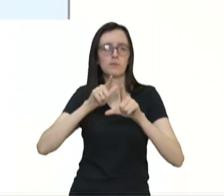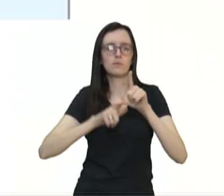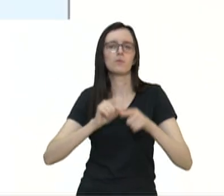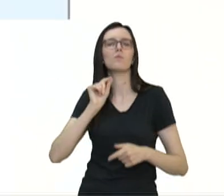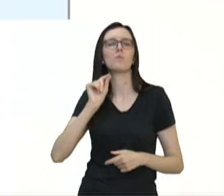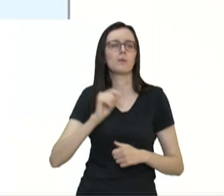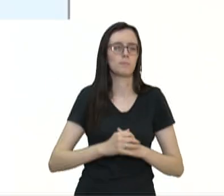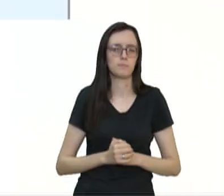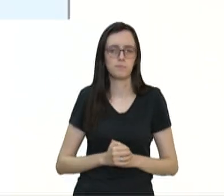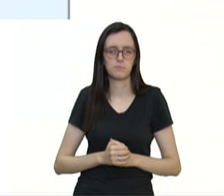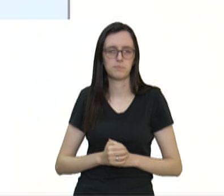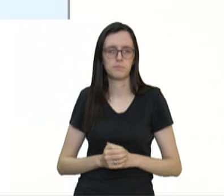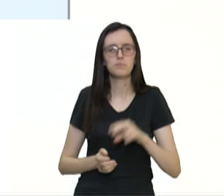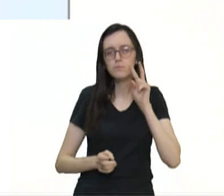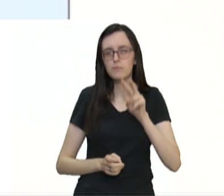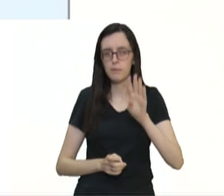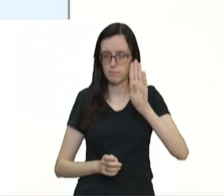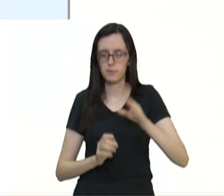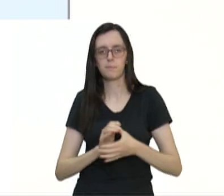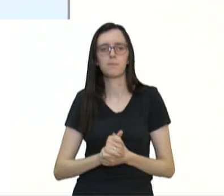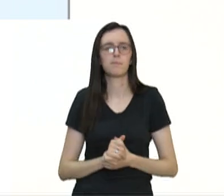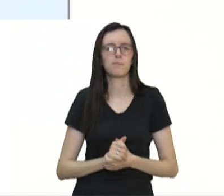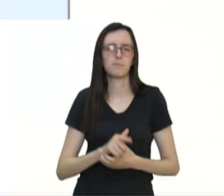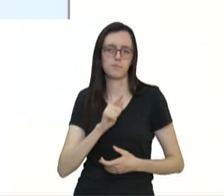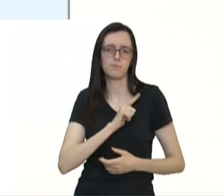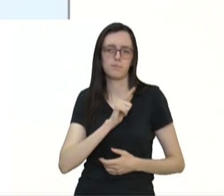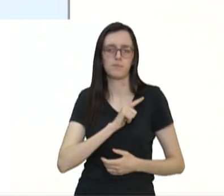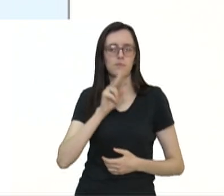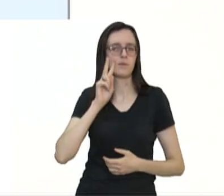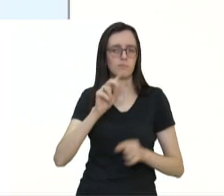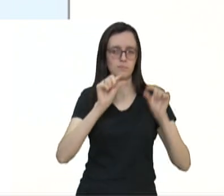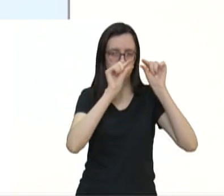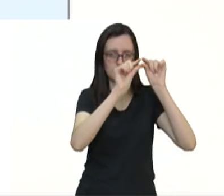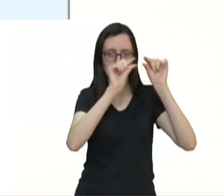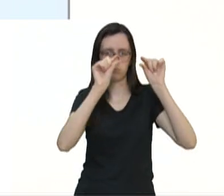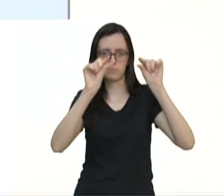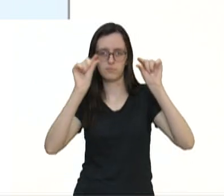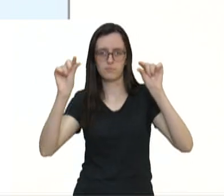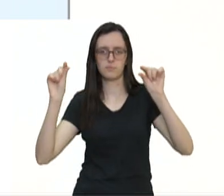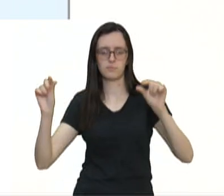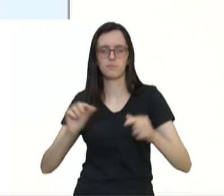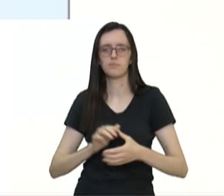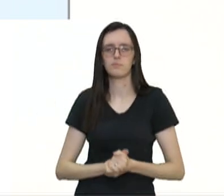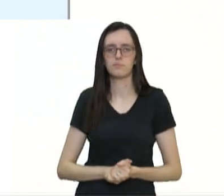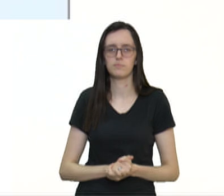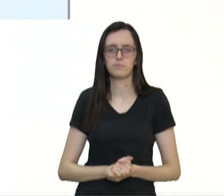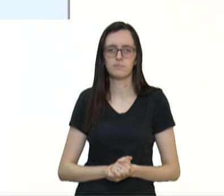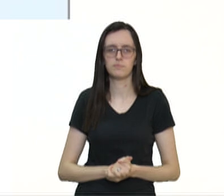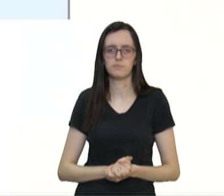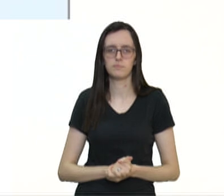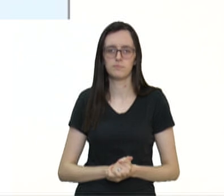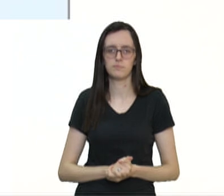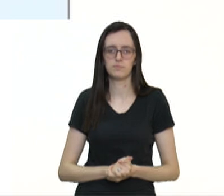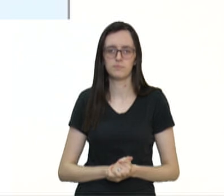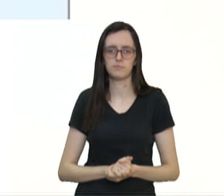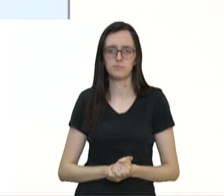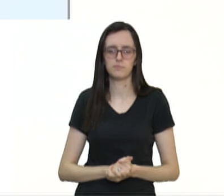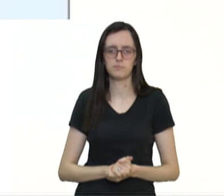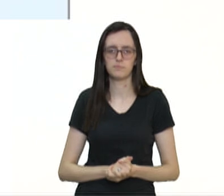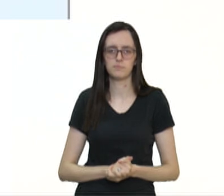question word where, o verbo auxiliar can, o sujeito I e o verbo